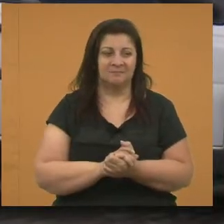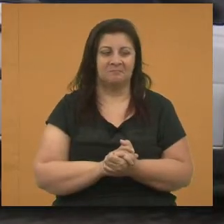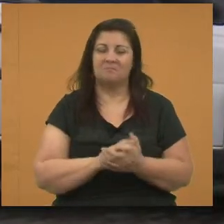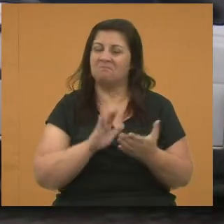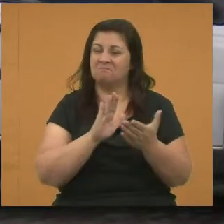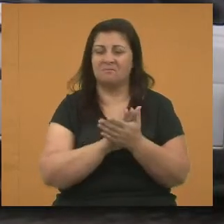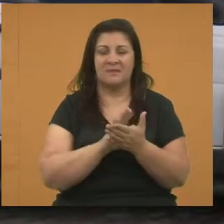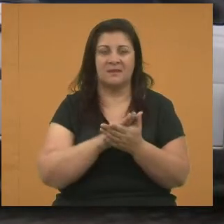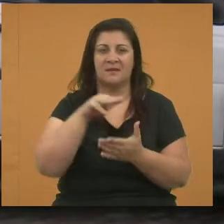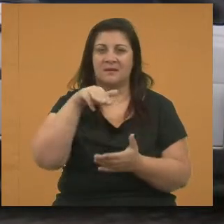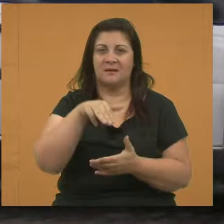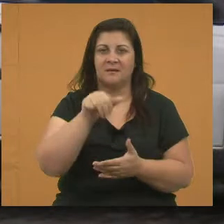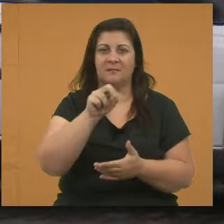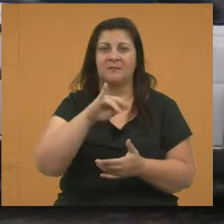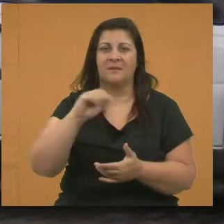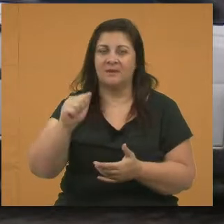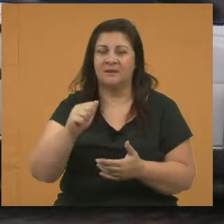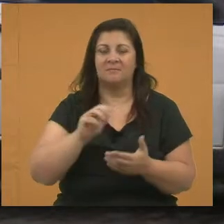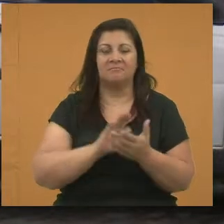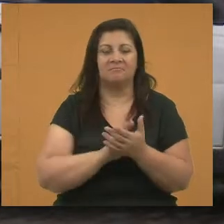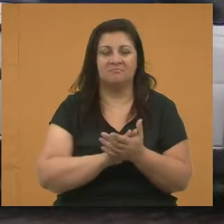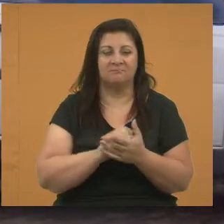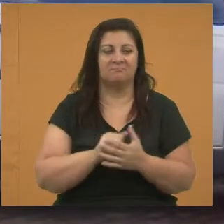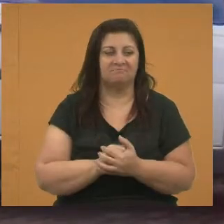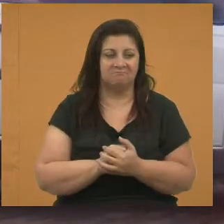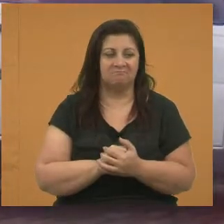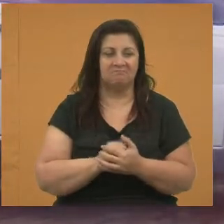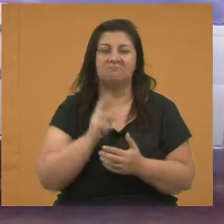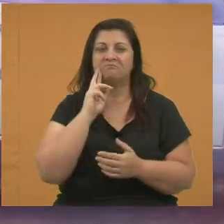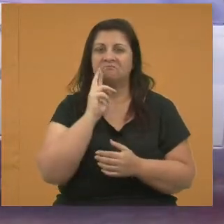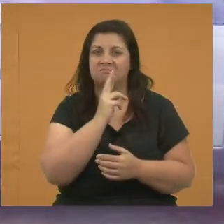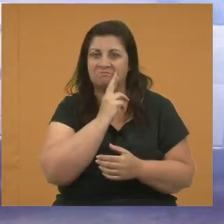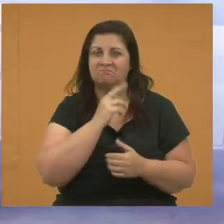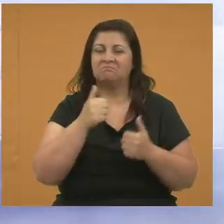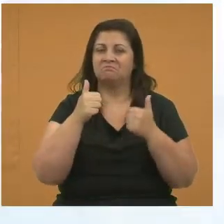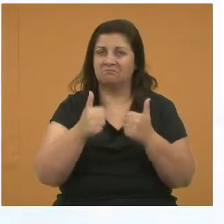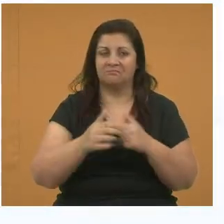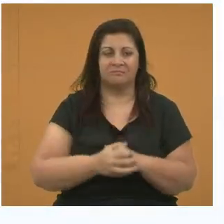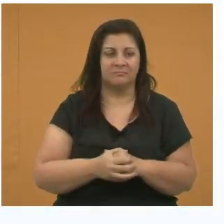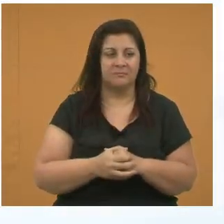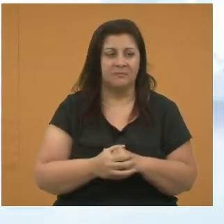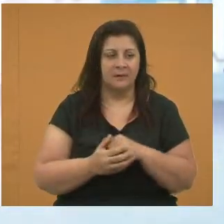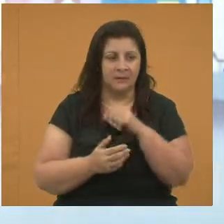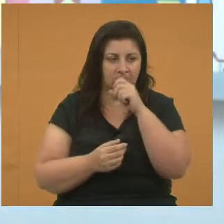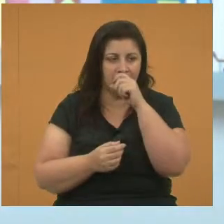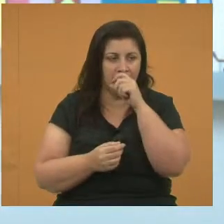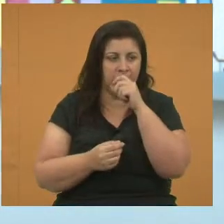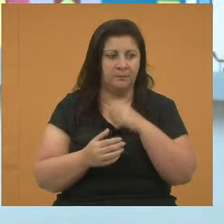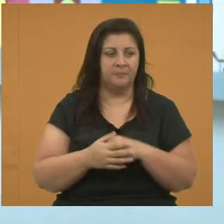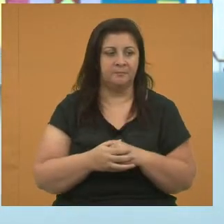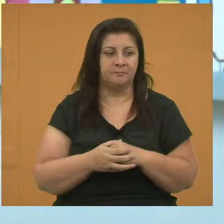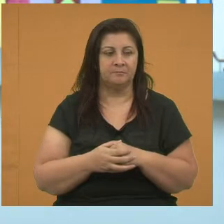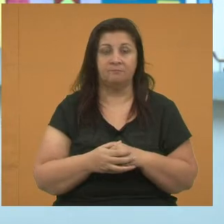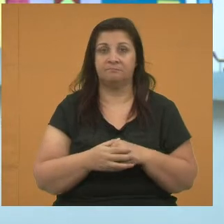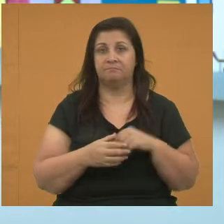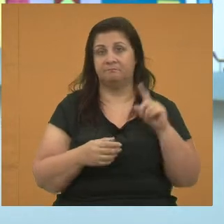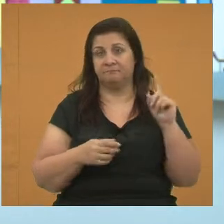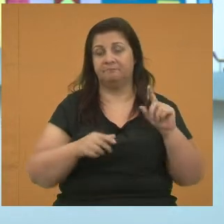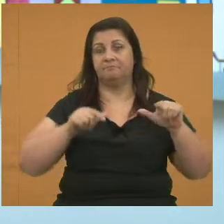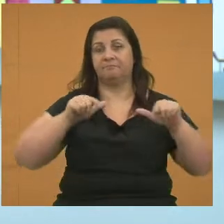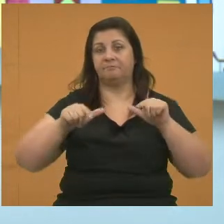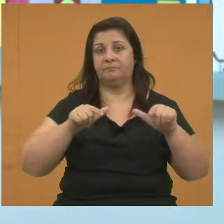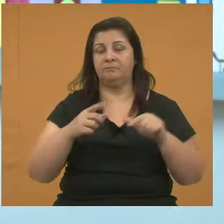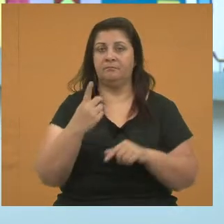Maria Bernadette, parabéns. Maria, parabéns. Eu indiquei o Centro de Análise Clínica Jacareí. Eu trabalhei mais ou menos